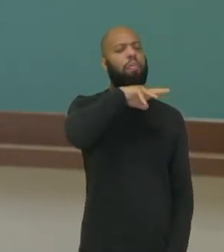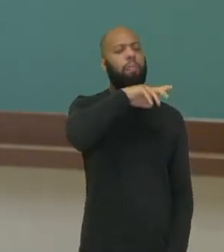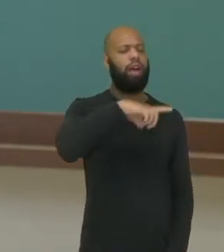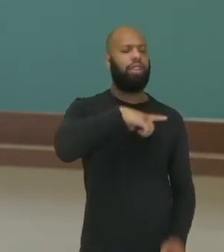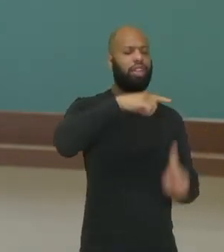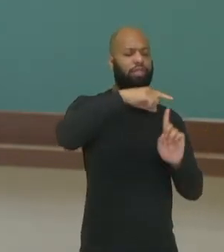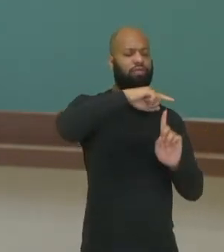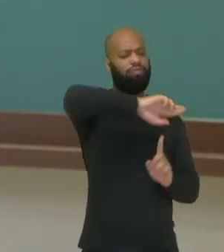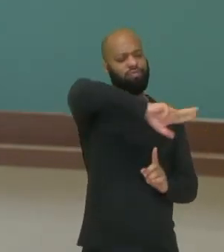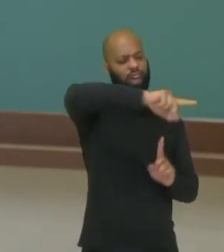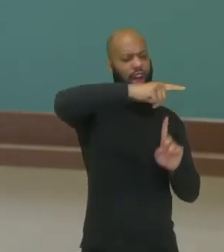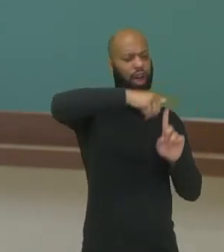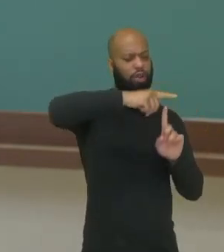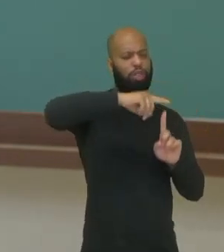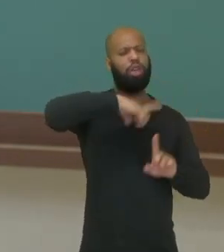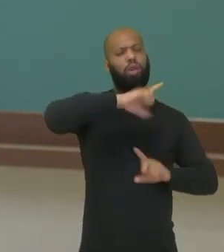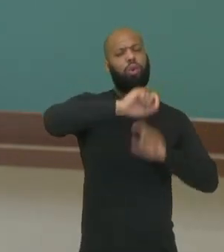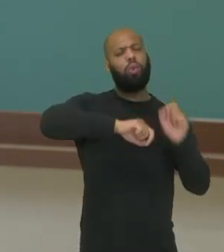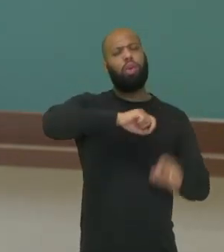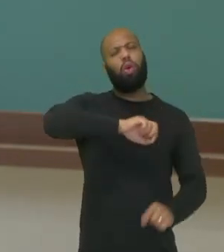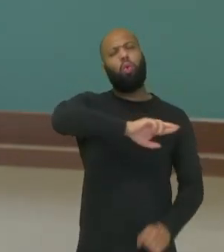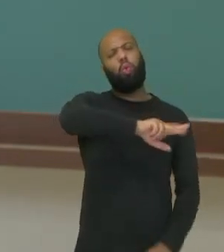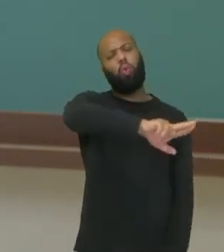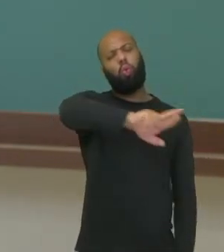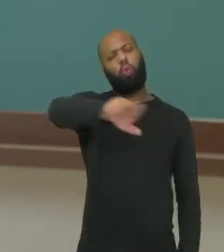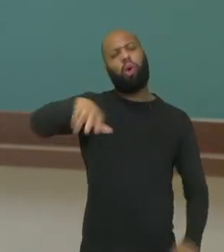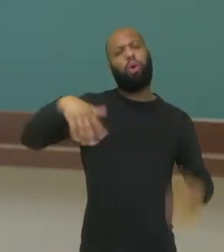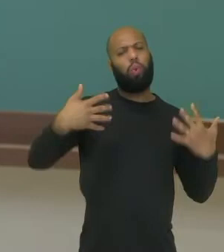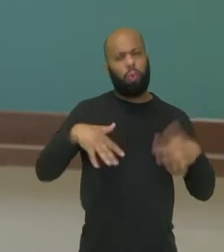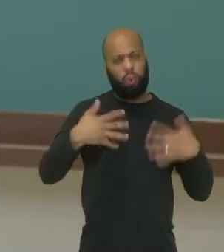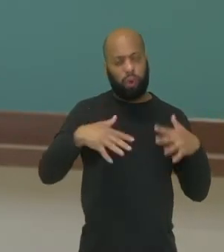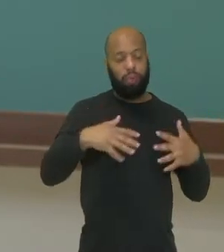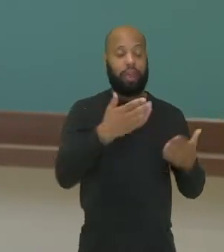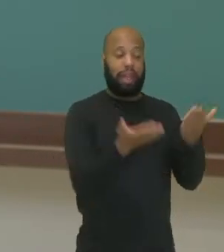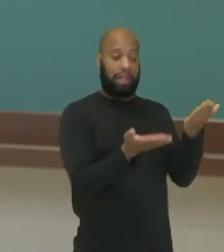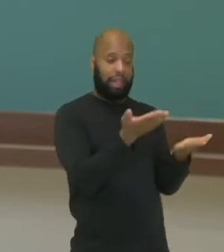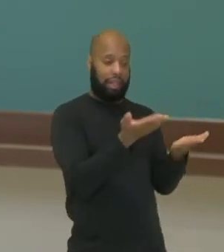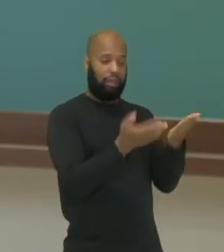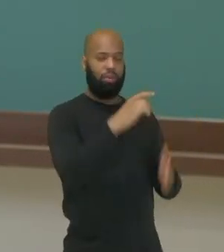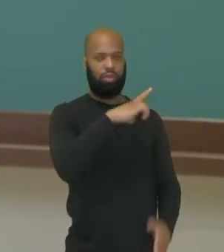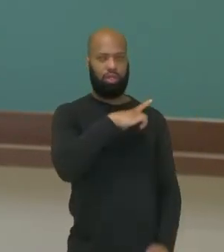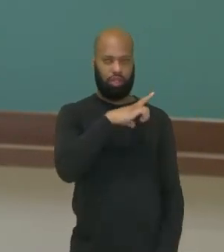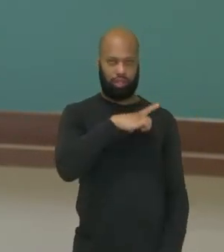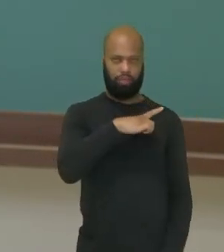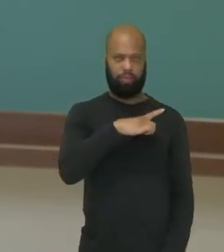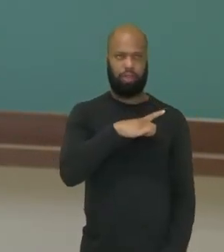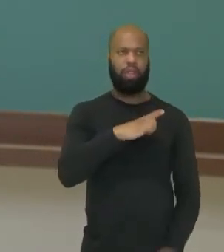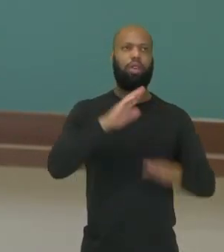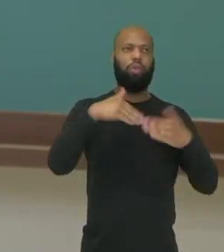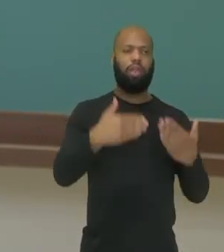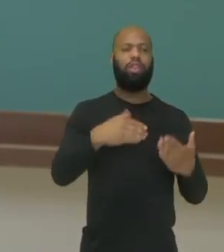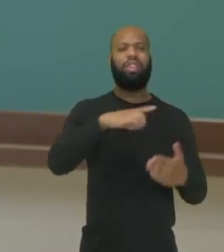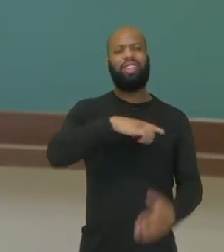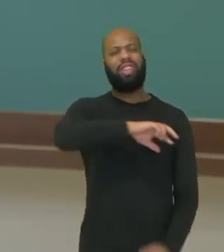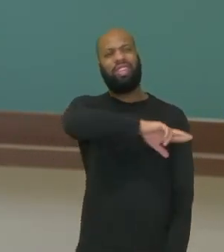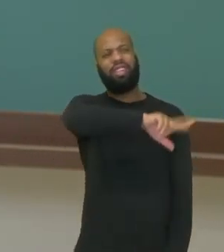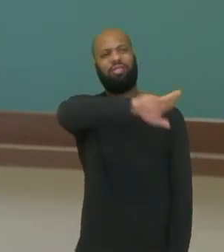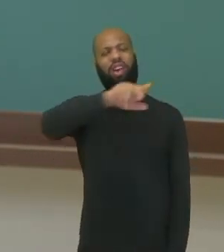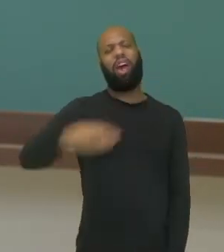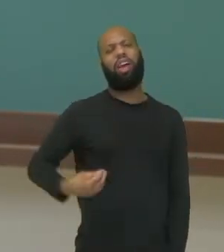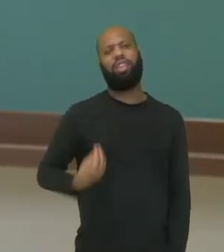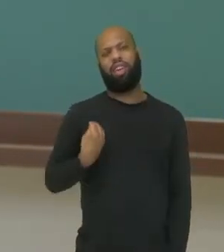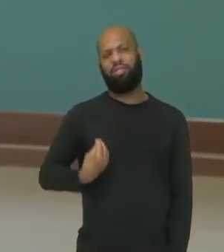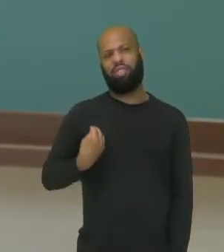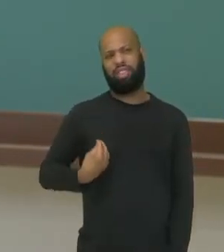uma biodiversidade bem equilibrada. Biodiversidade, né? Várias vidas